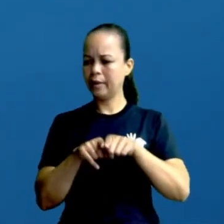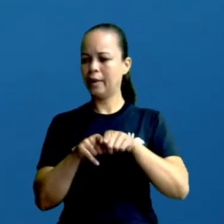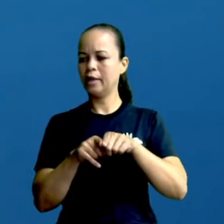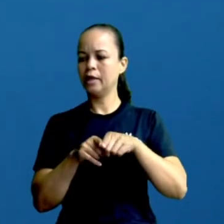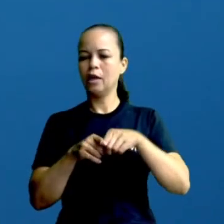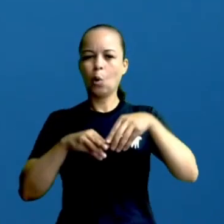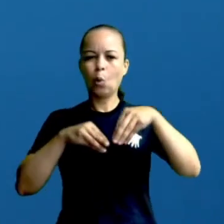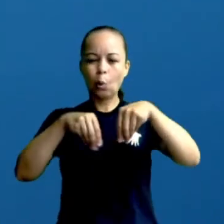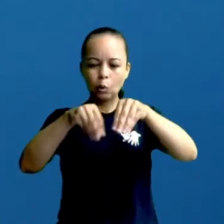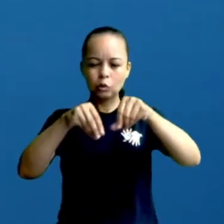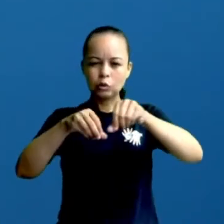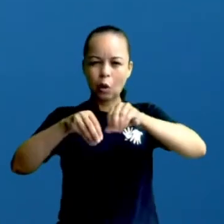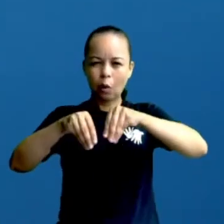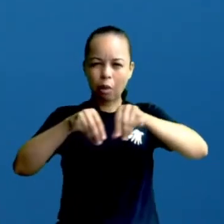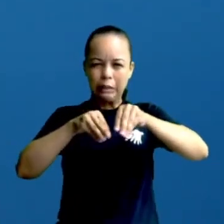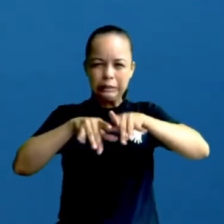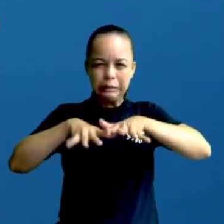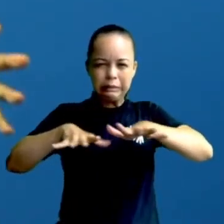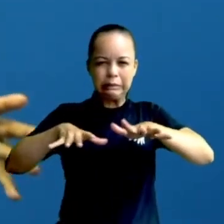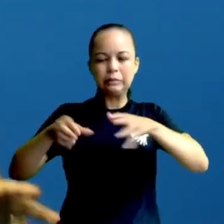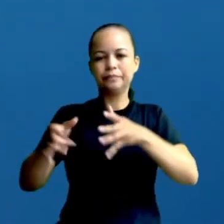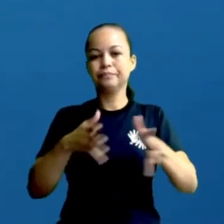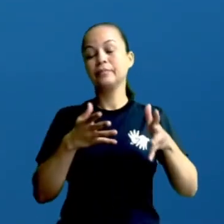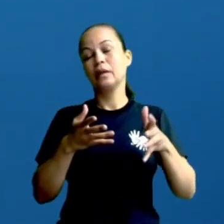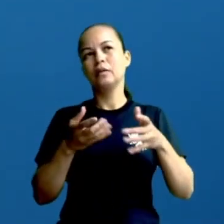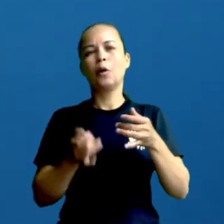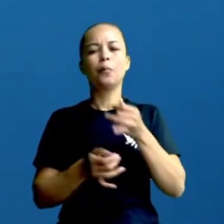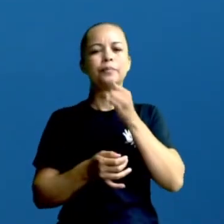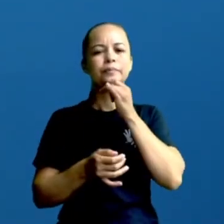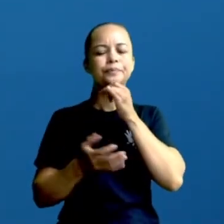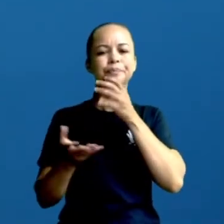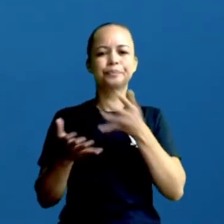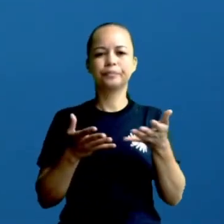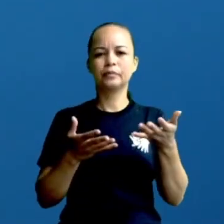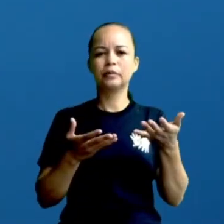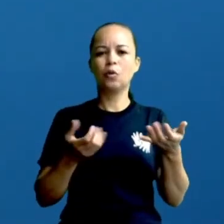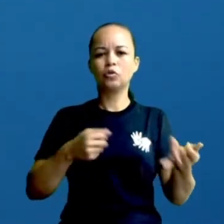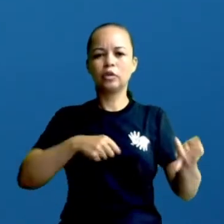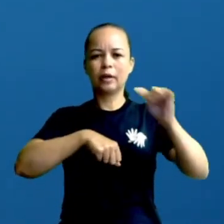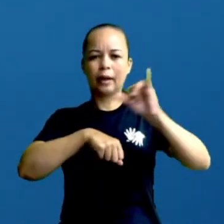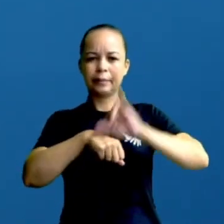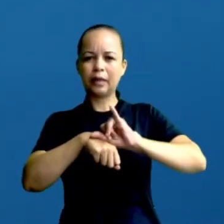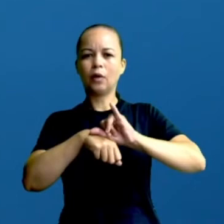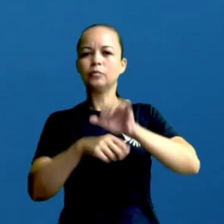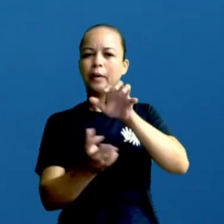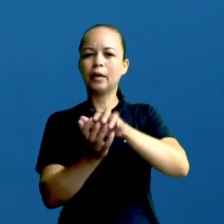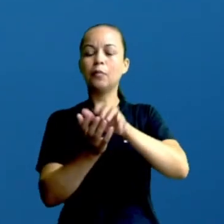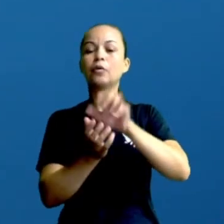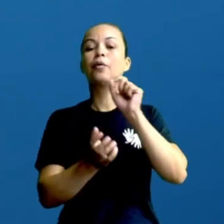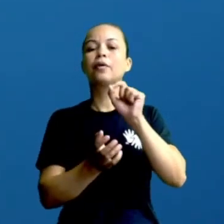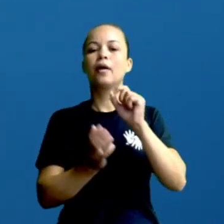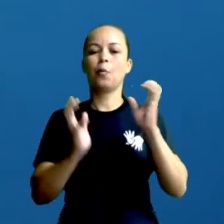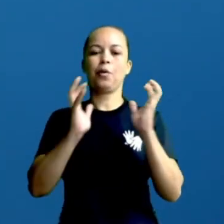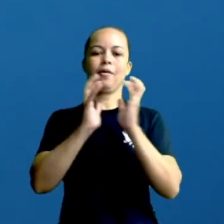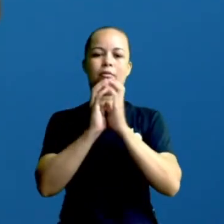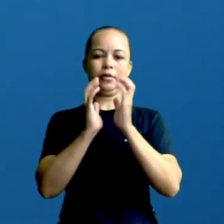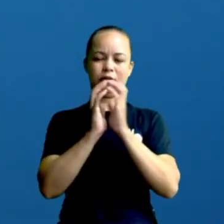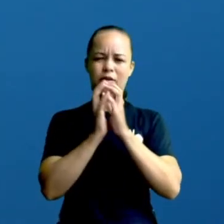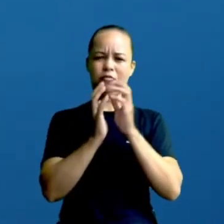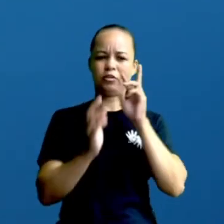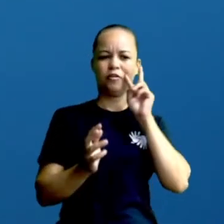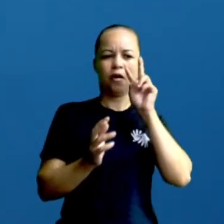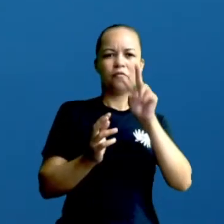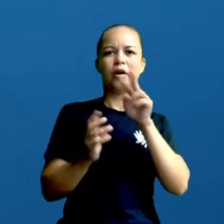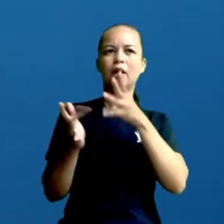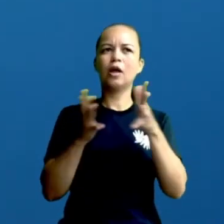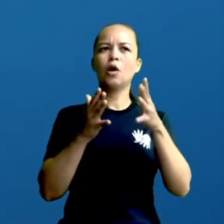espaços cada vez mais diversos. Então, se você hoje for para a capital de Pernambuco, para o Recife, você vai passar lá e você vai dizer assim, nossa,